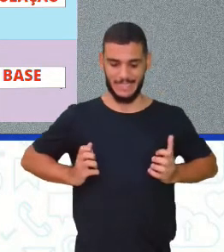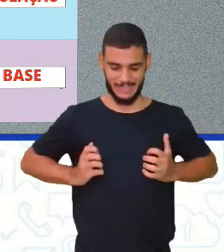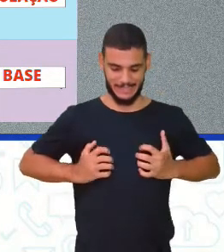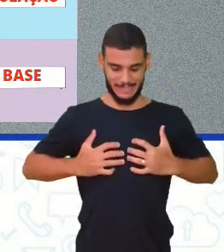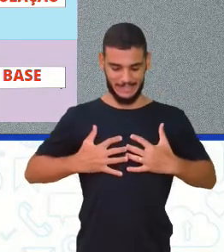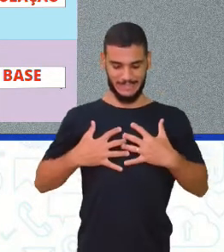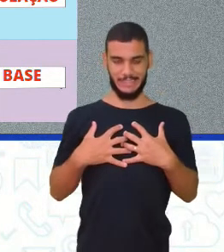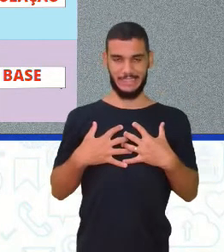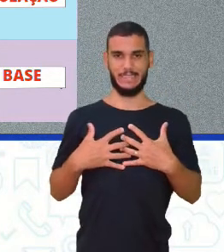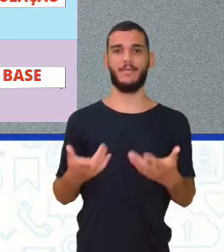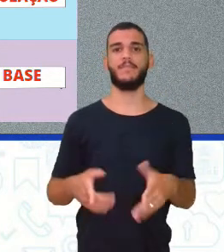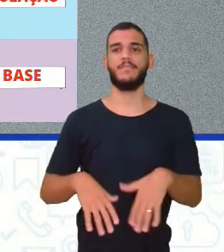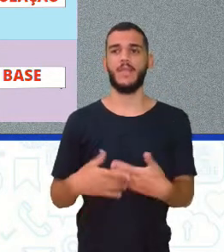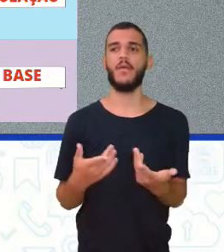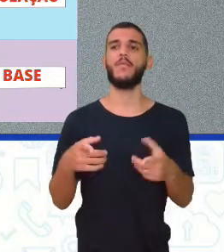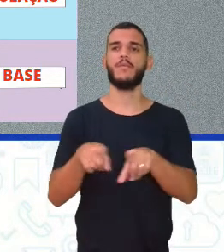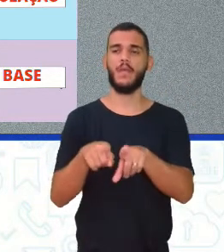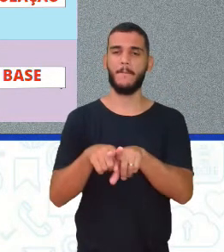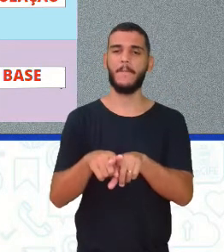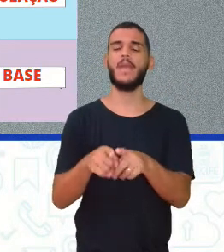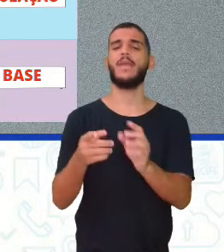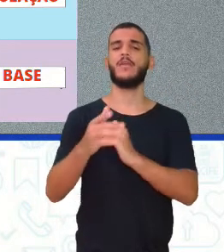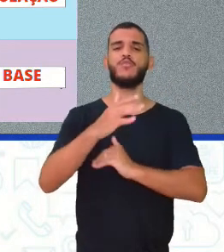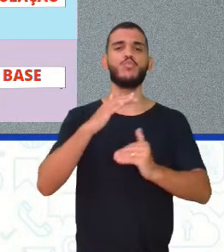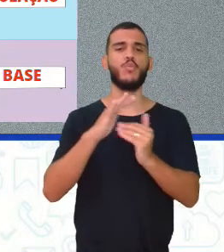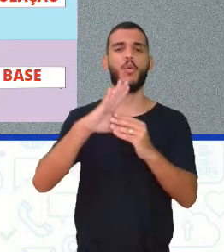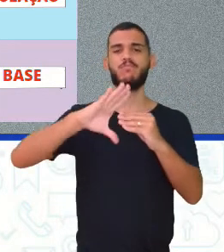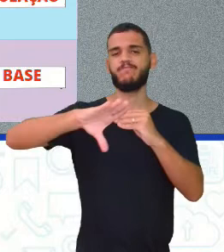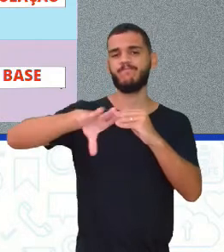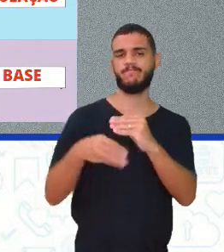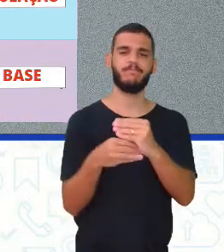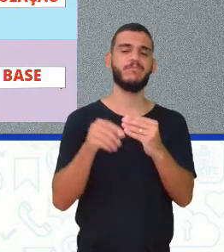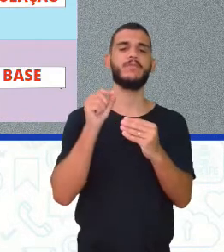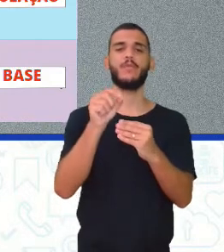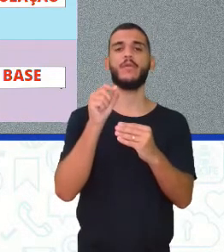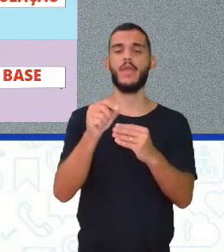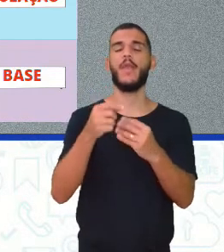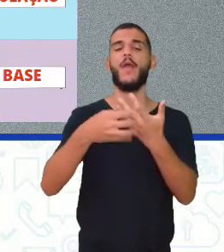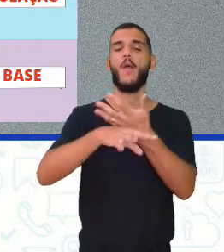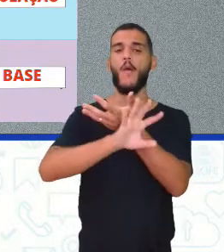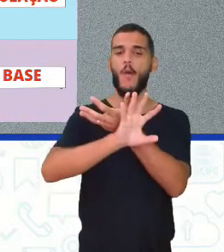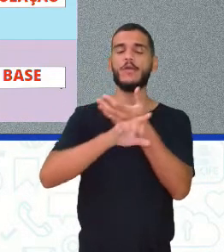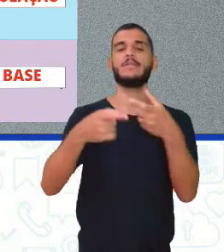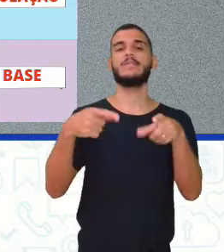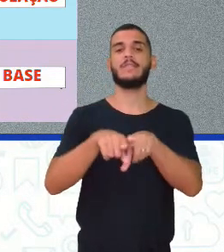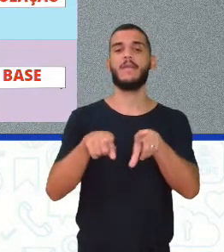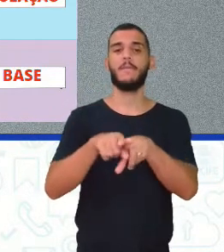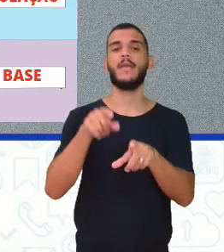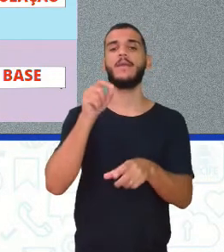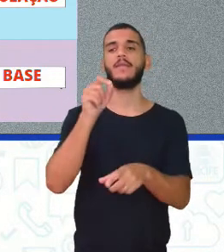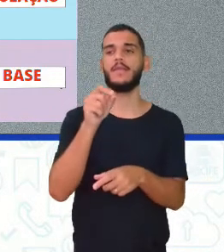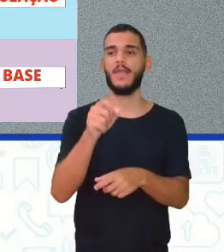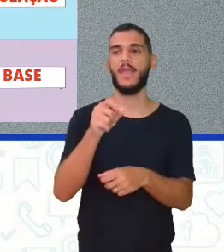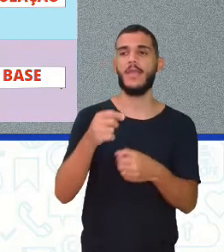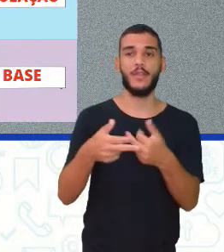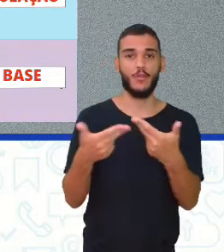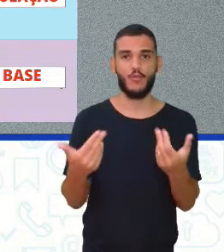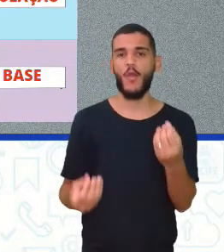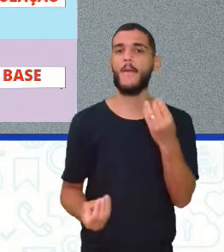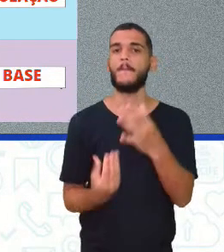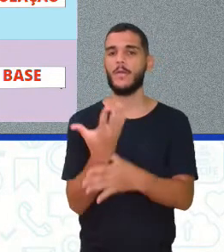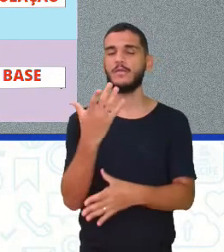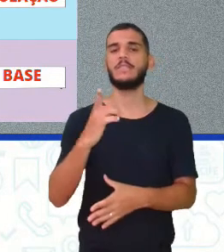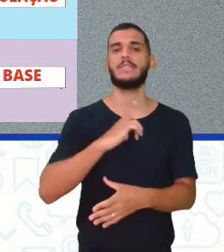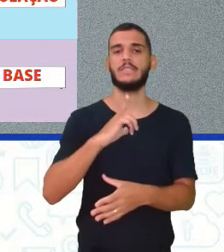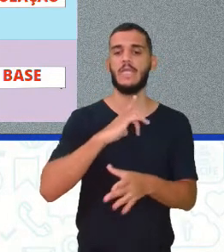já falei, da medula amarela, a composição, né, desses ossos e também dessa substância que é produzida, que vai lá para o